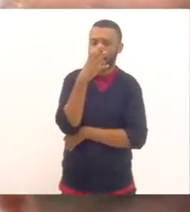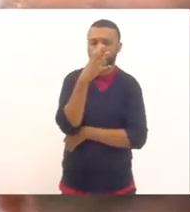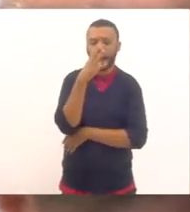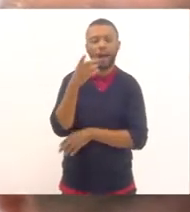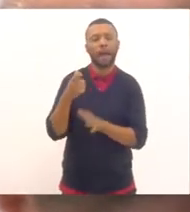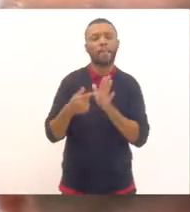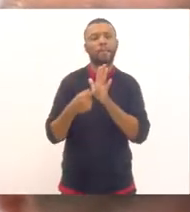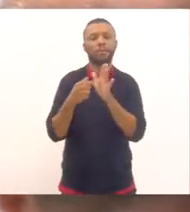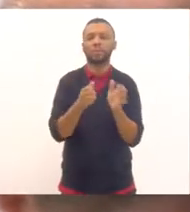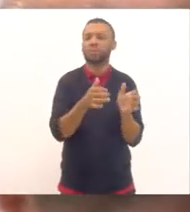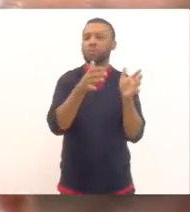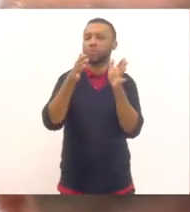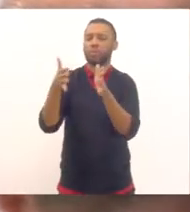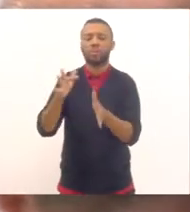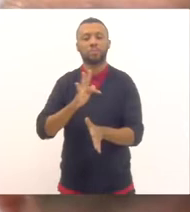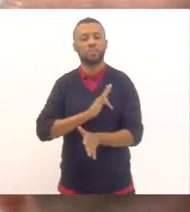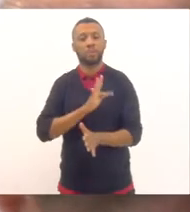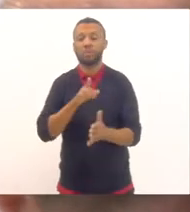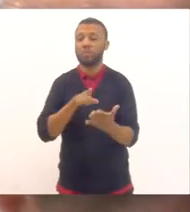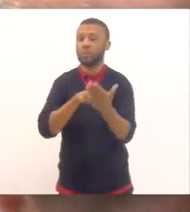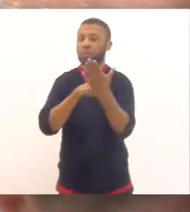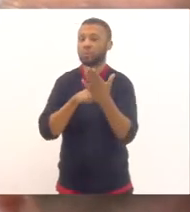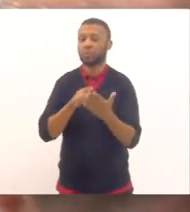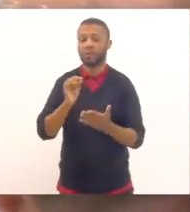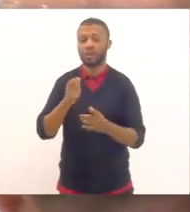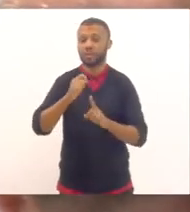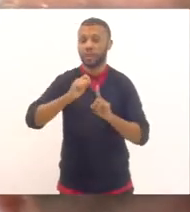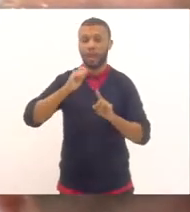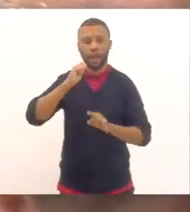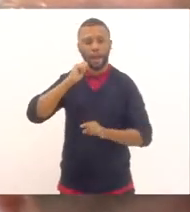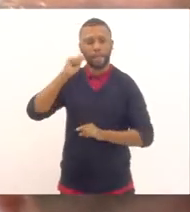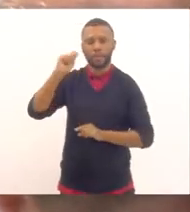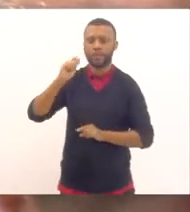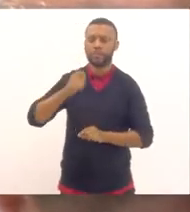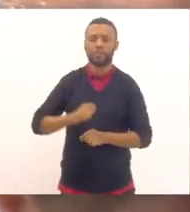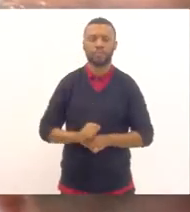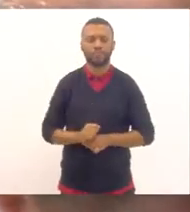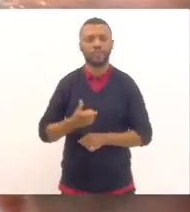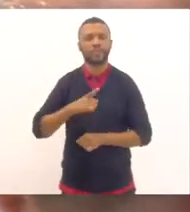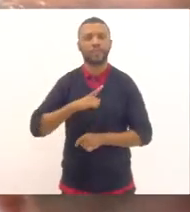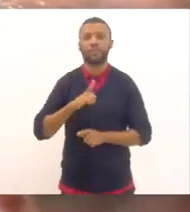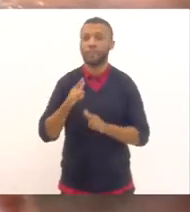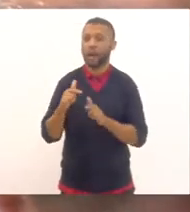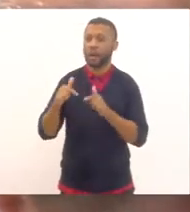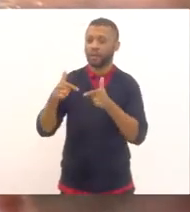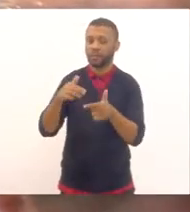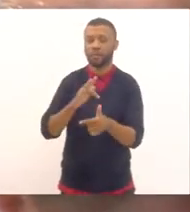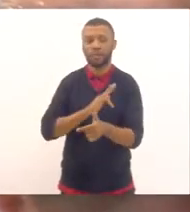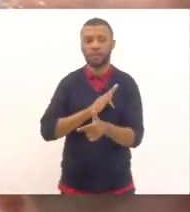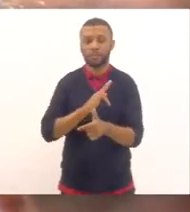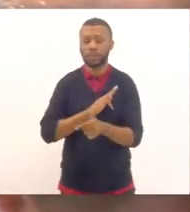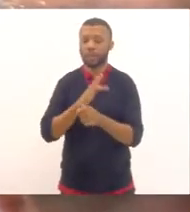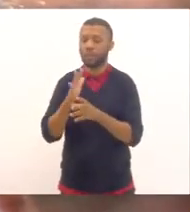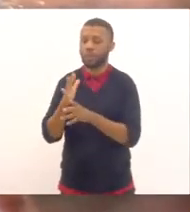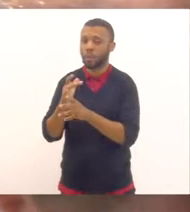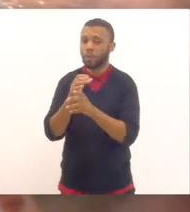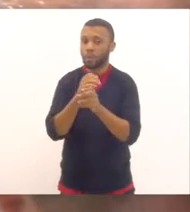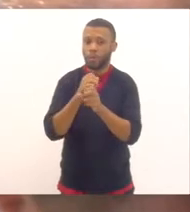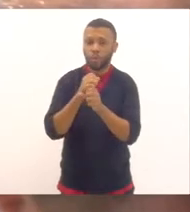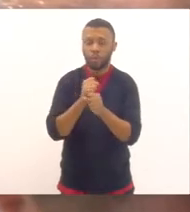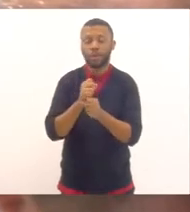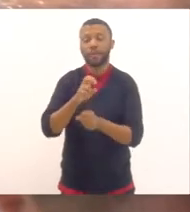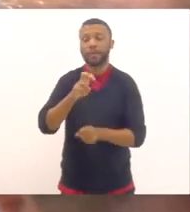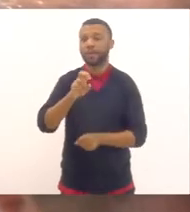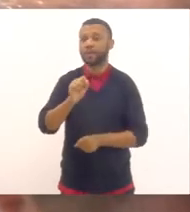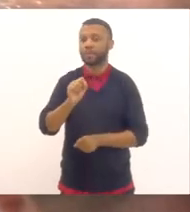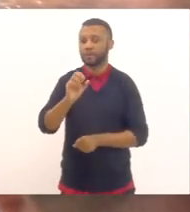militar mostrou aqui no mês de abril hoje uma operação onde contou em abril com 580